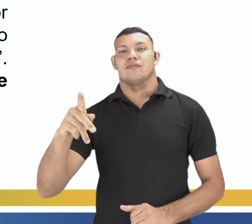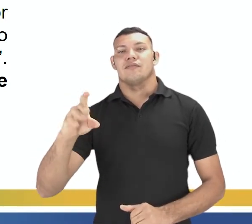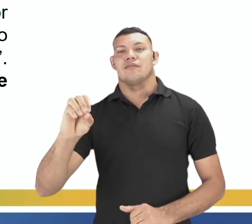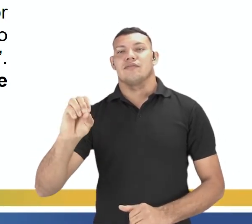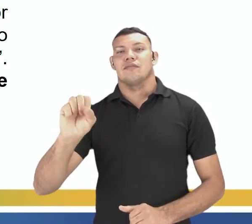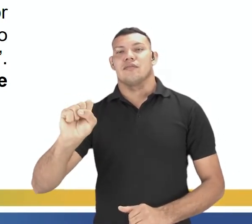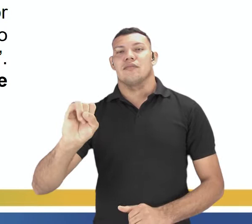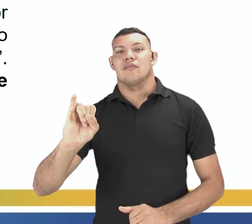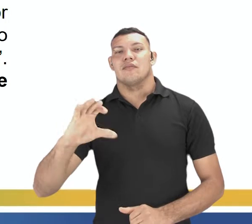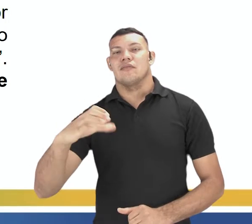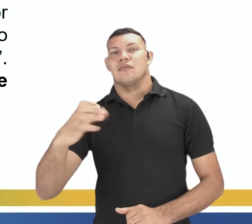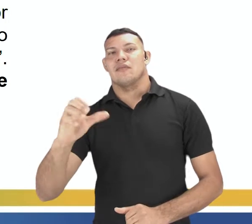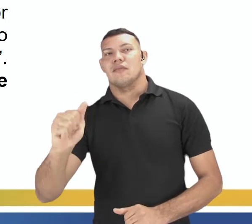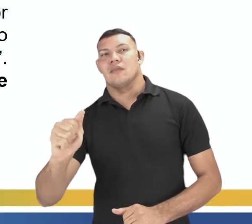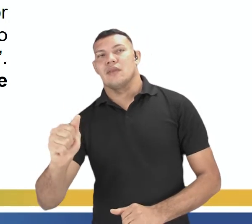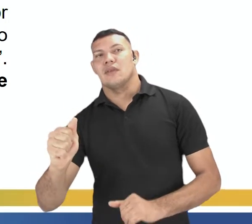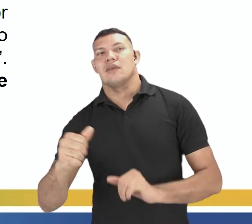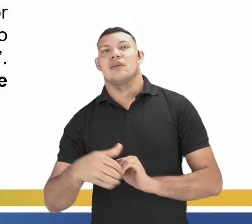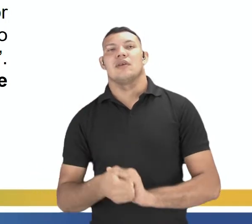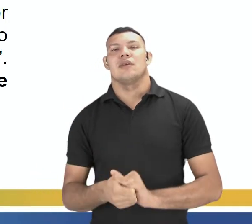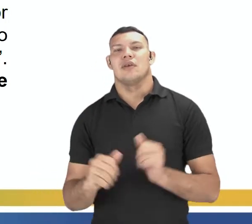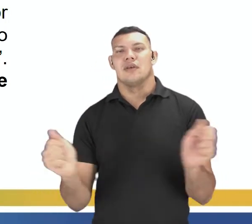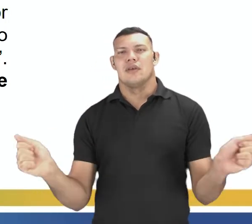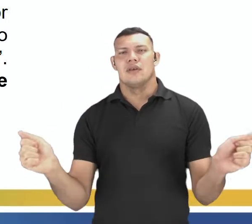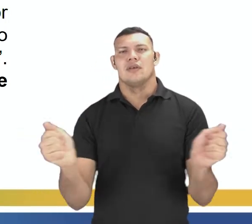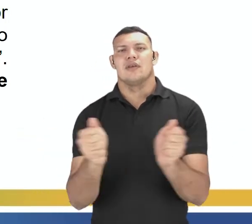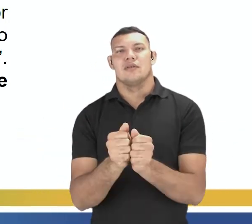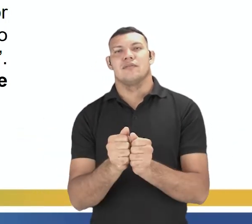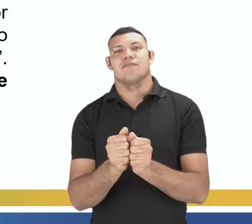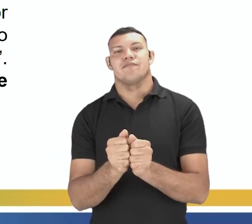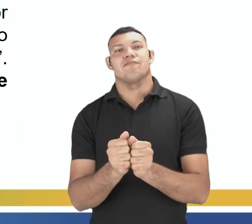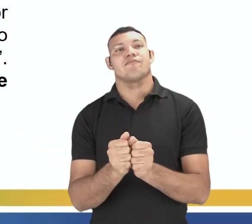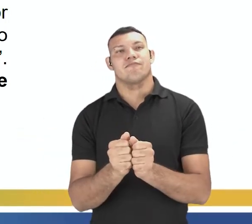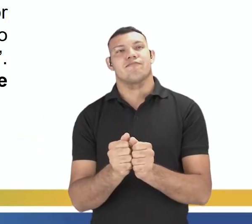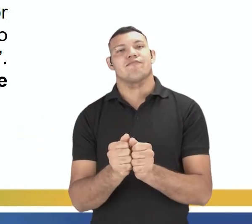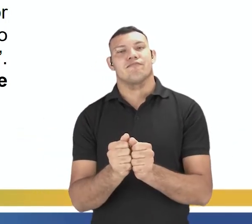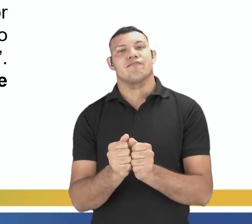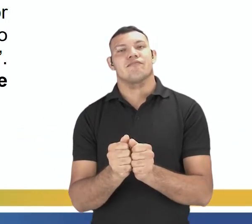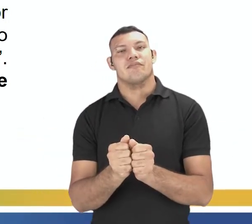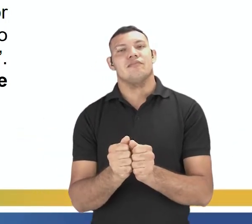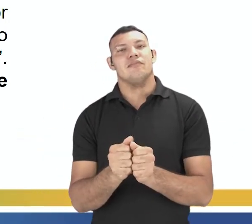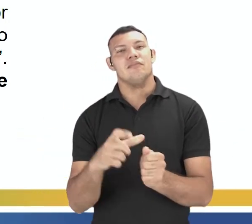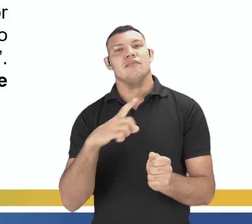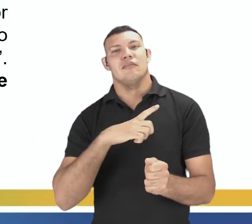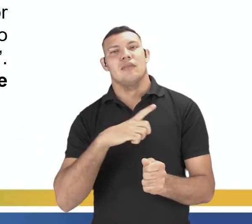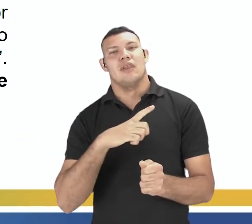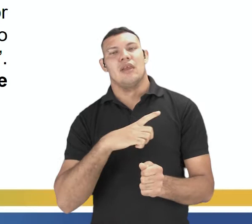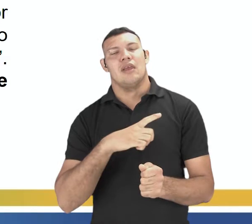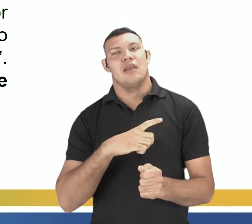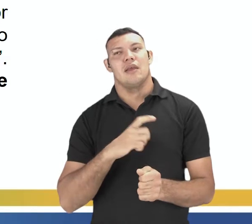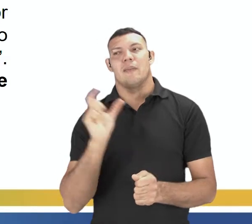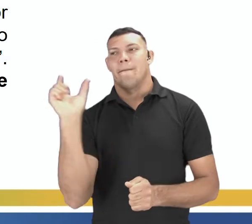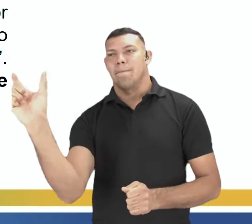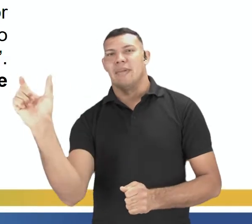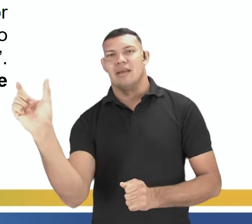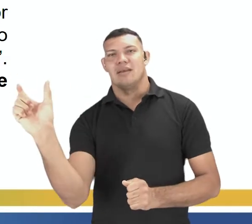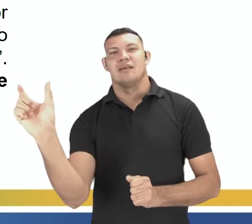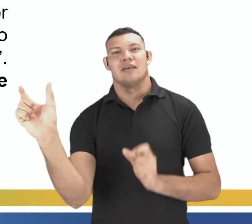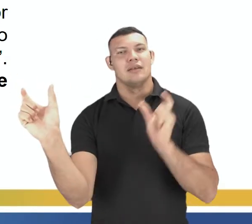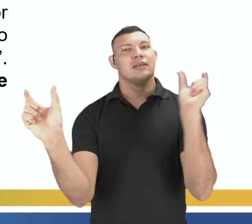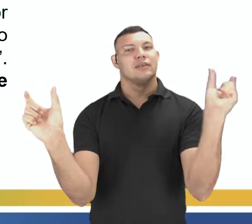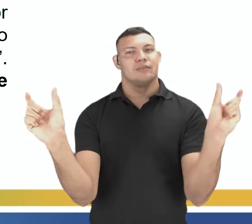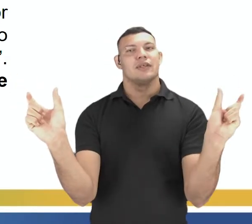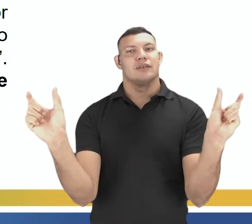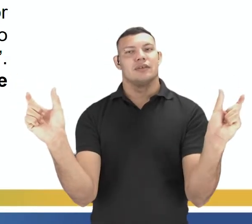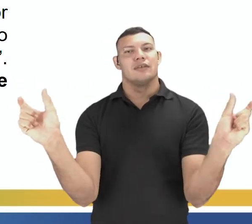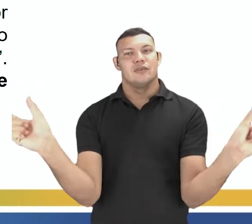formamos uma nova palavra juntando duas ou mais palavras que já existem. Por exemplo,